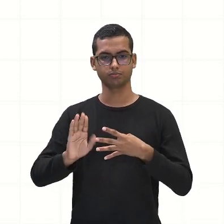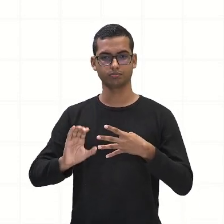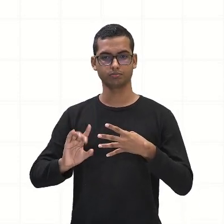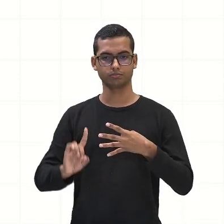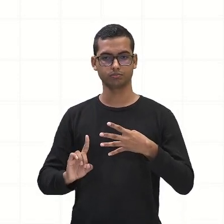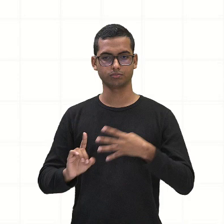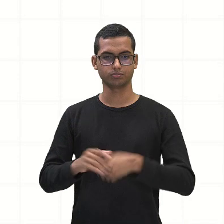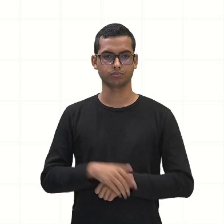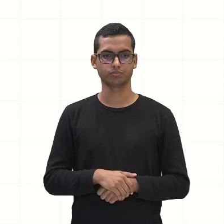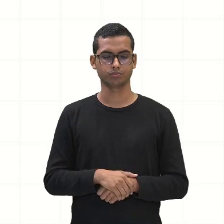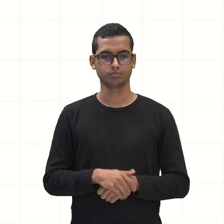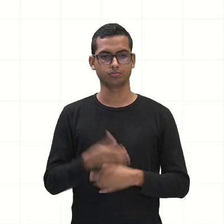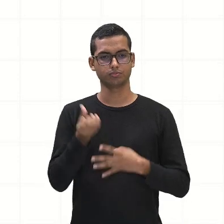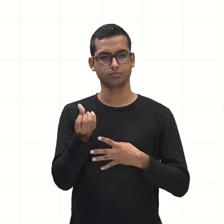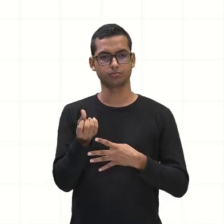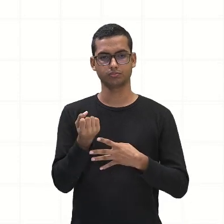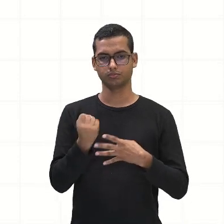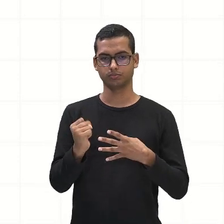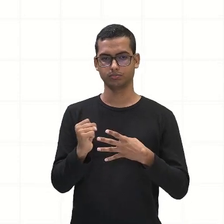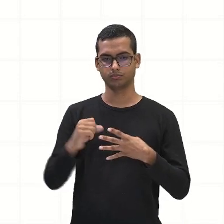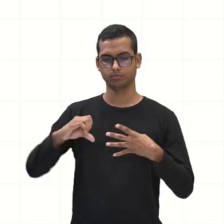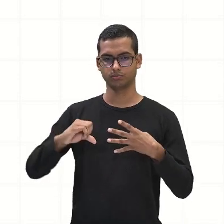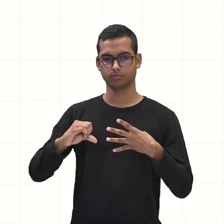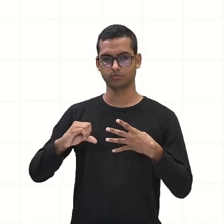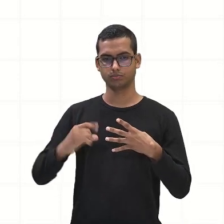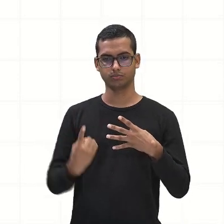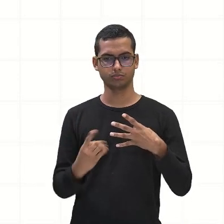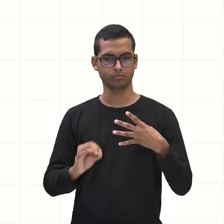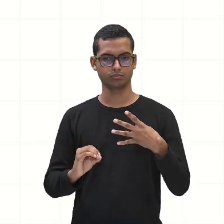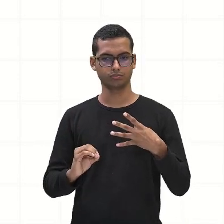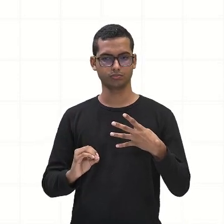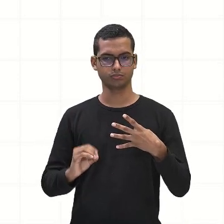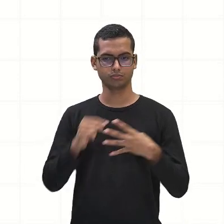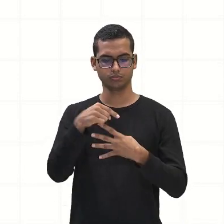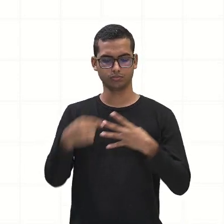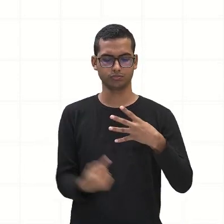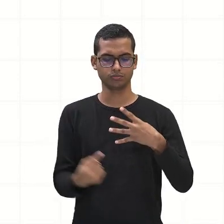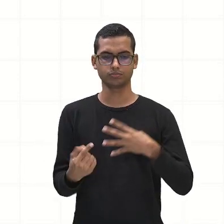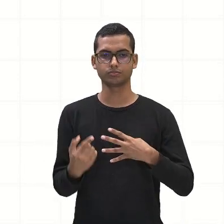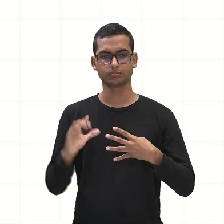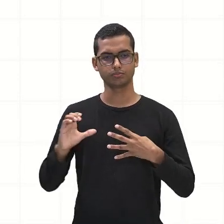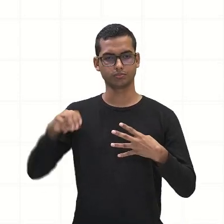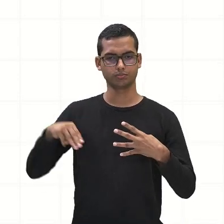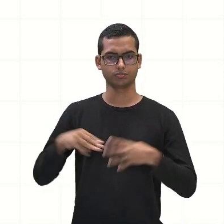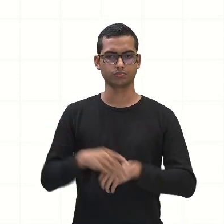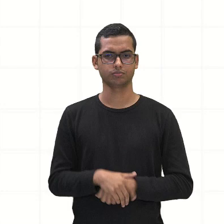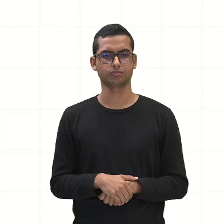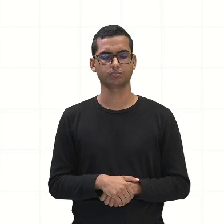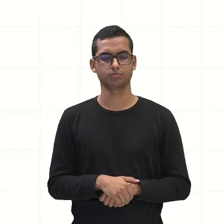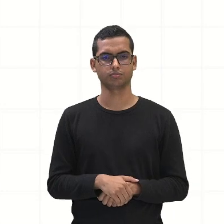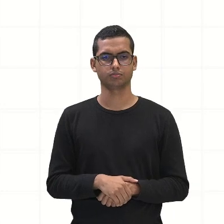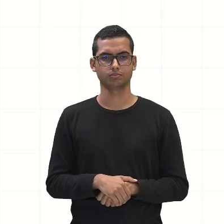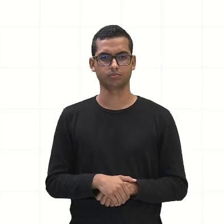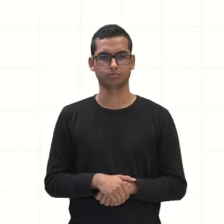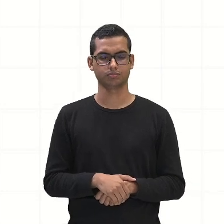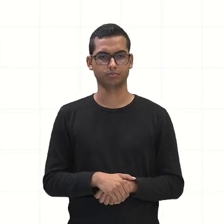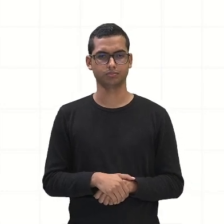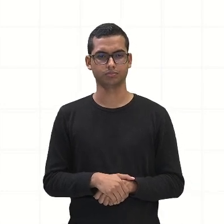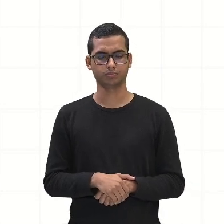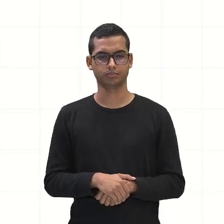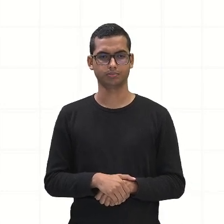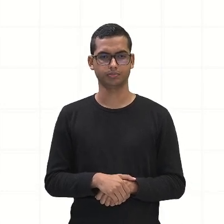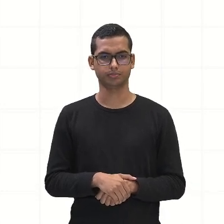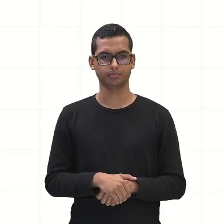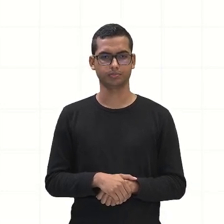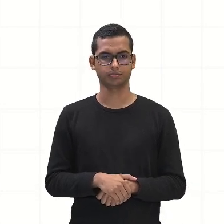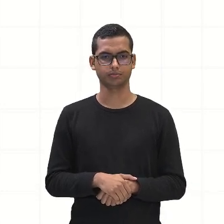6 centímetros, B 8 centímetros, C 9 centímetros e D 10 centímetros. E aí eu